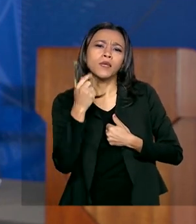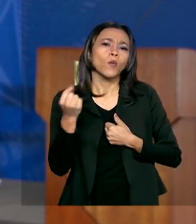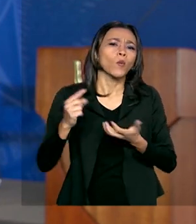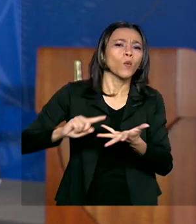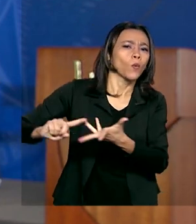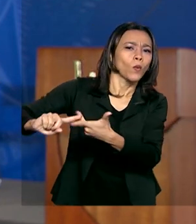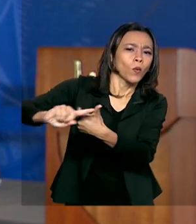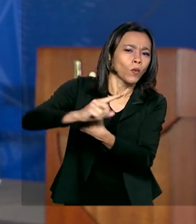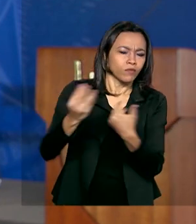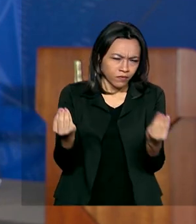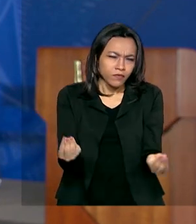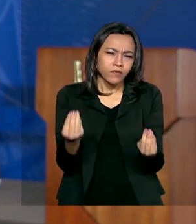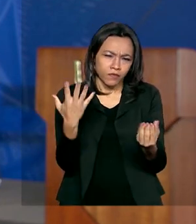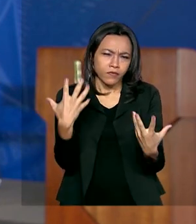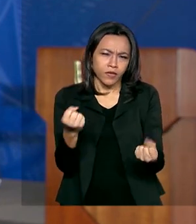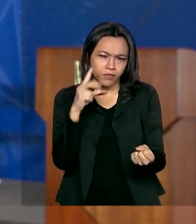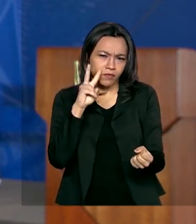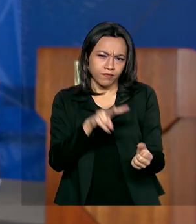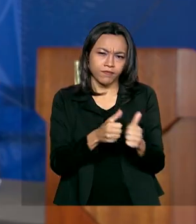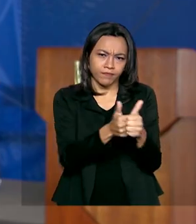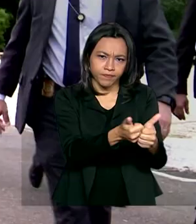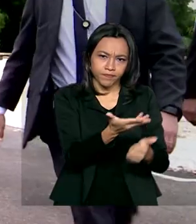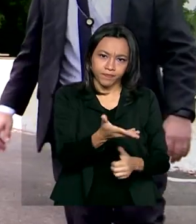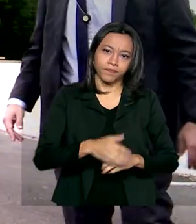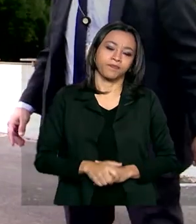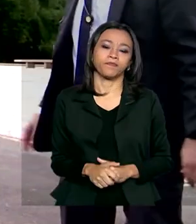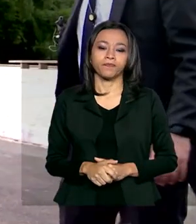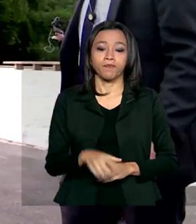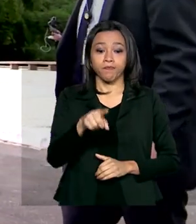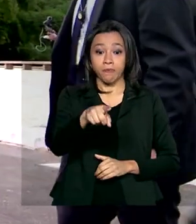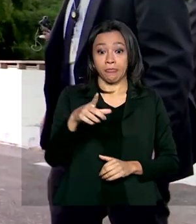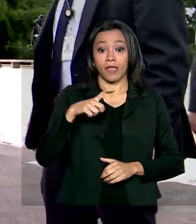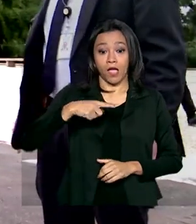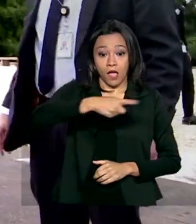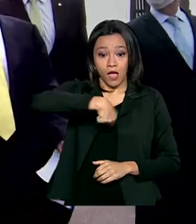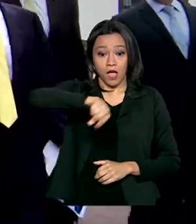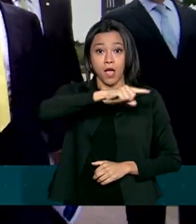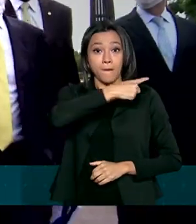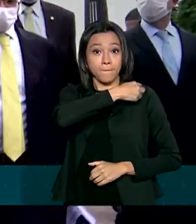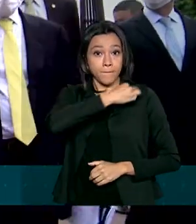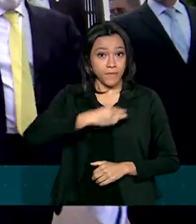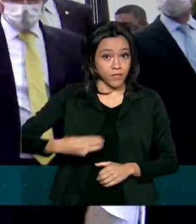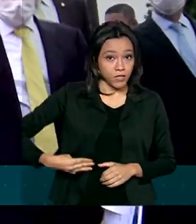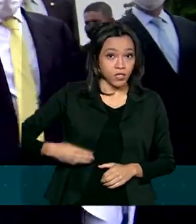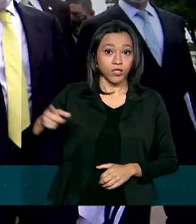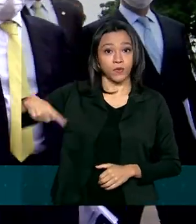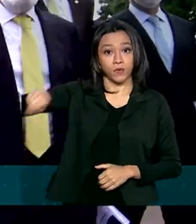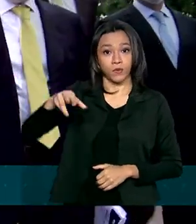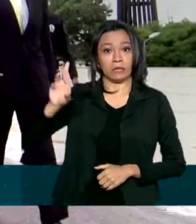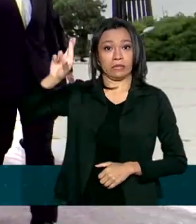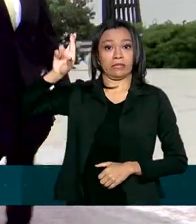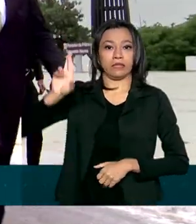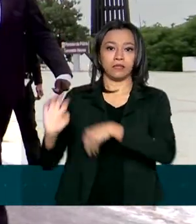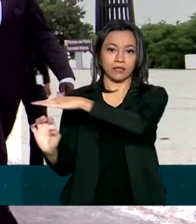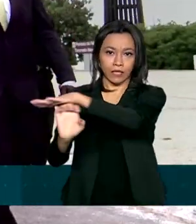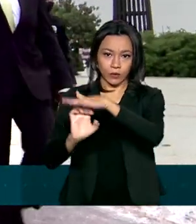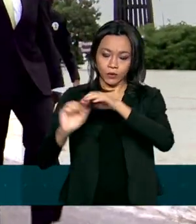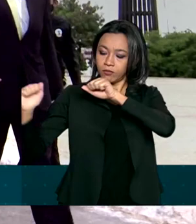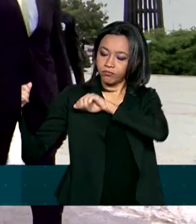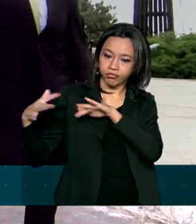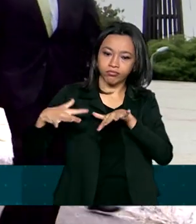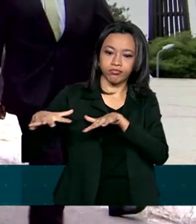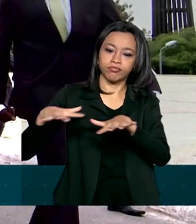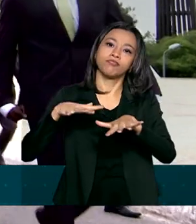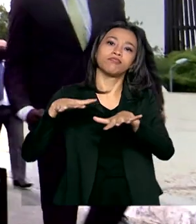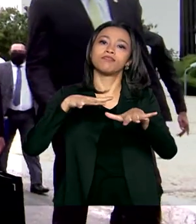-19. Vamos ver na reportagem. Acompanhado de ministros e de representantes da indústria, o presidente Jair